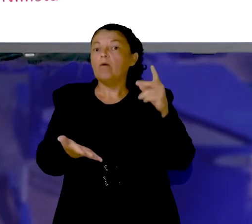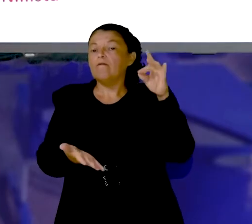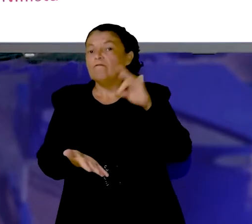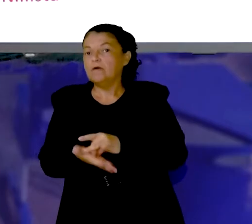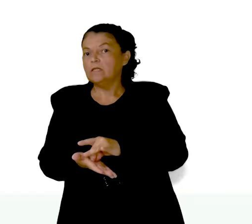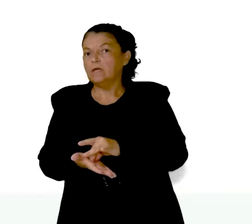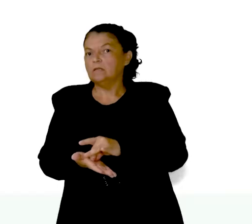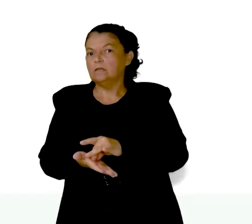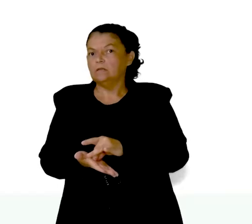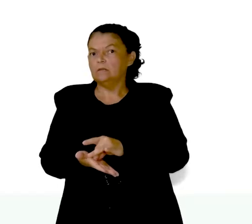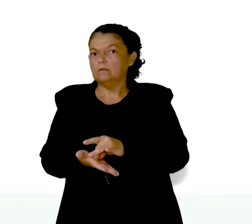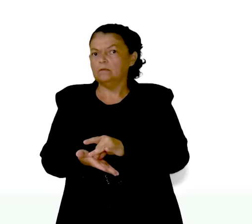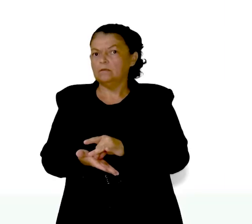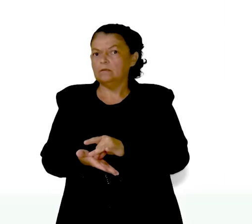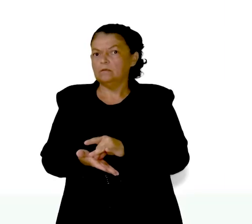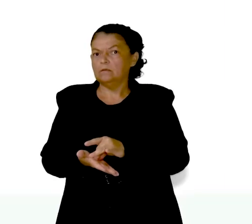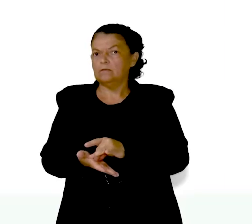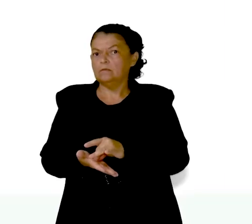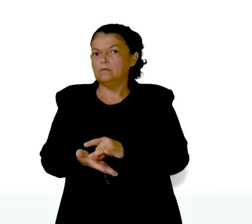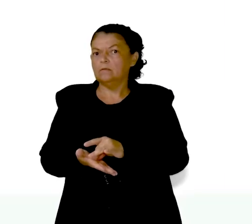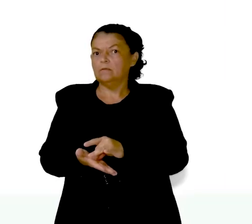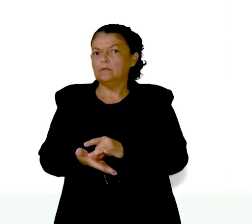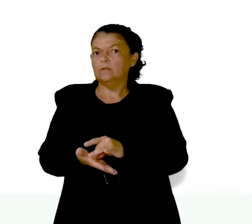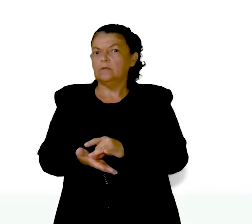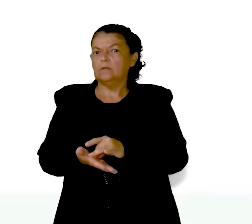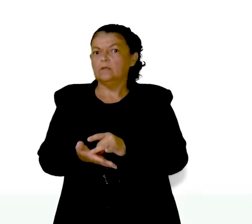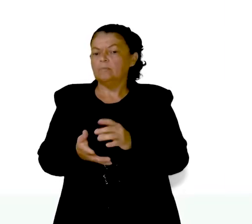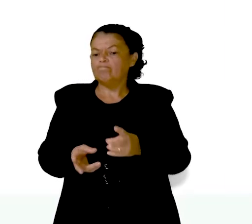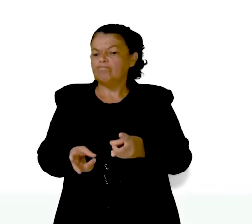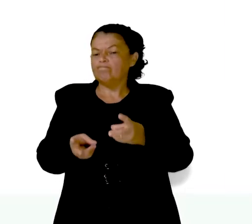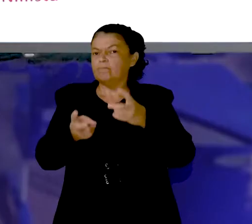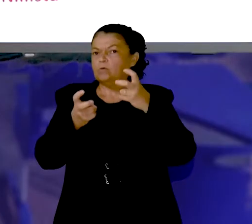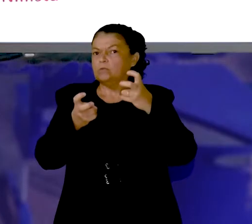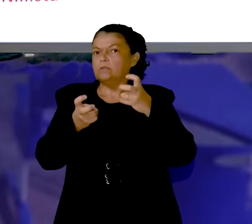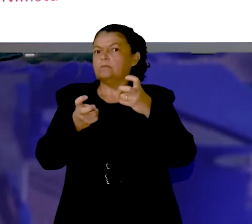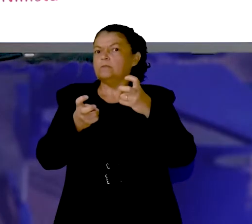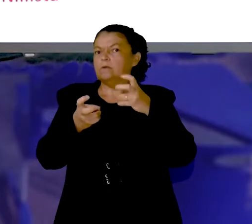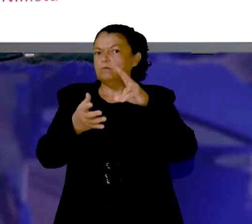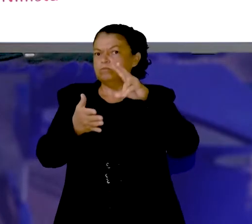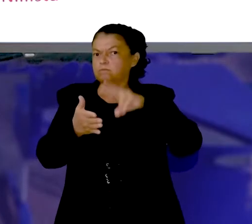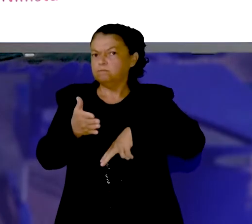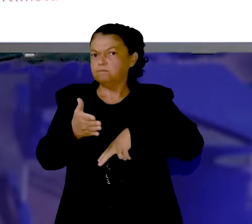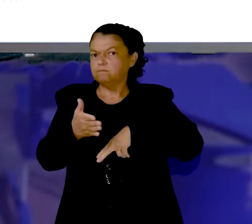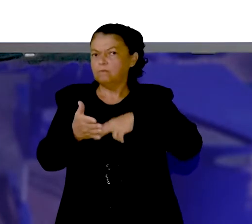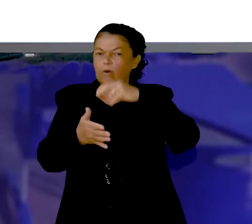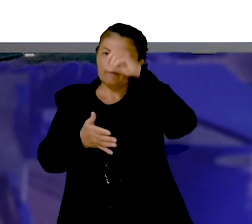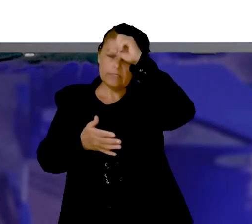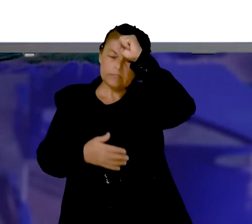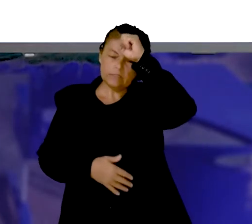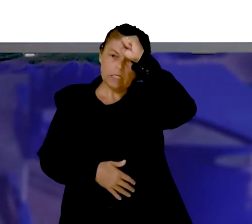Seria a concepção nihilista.